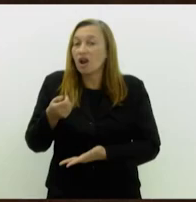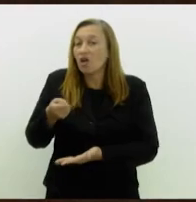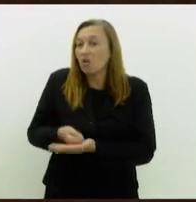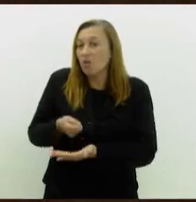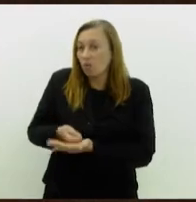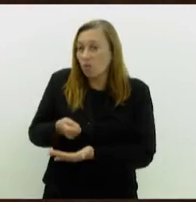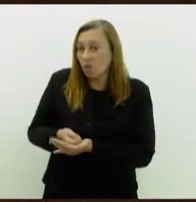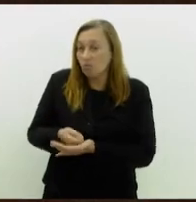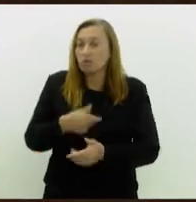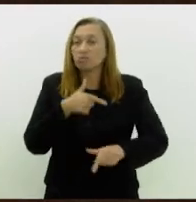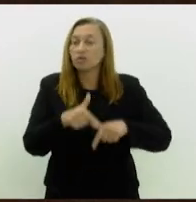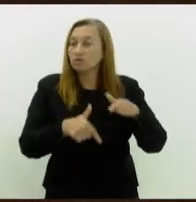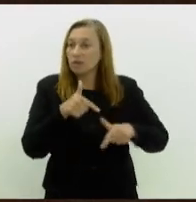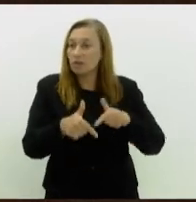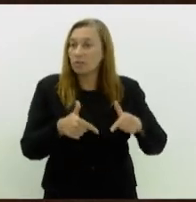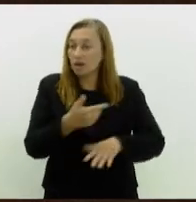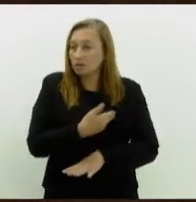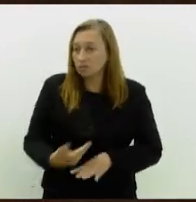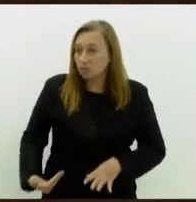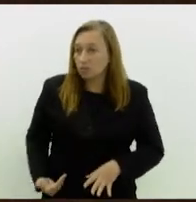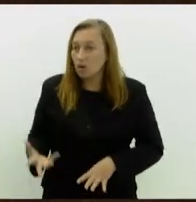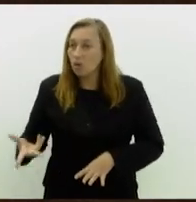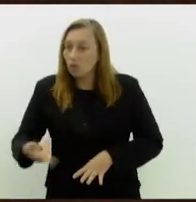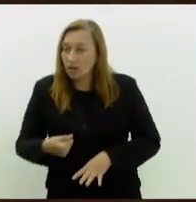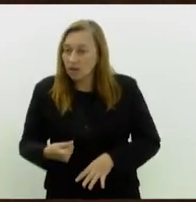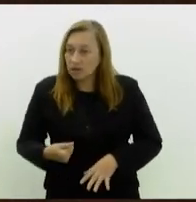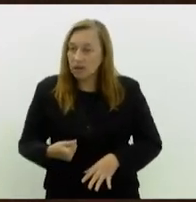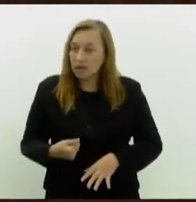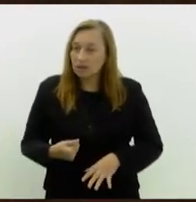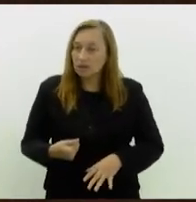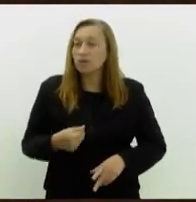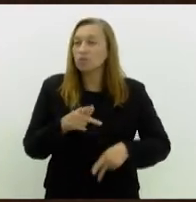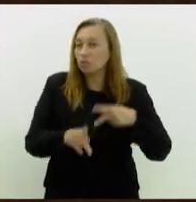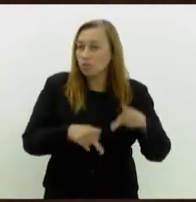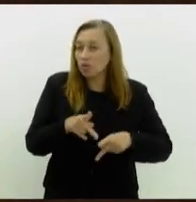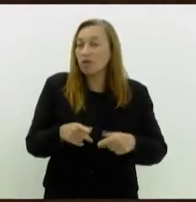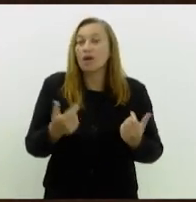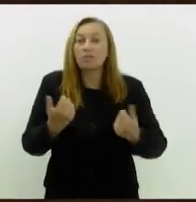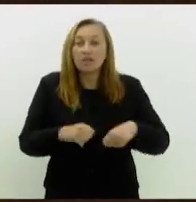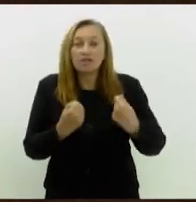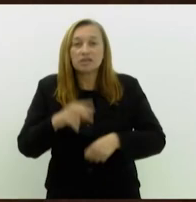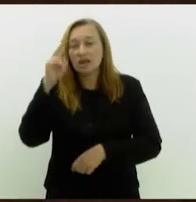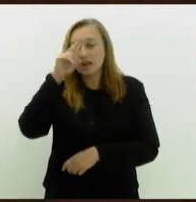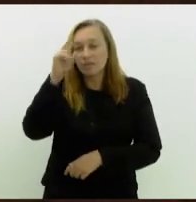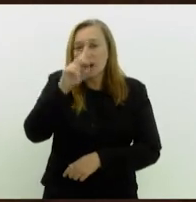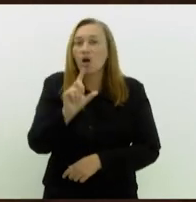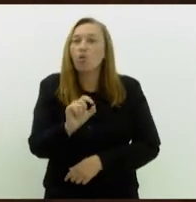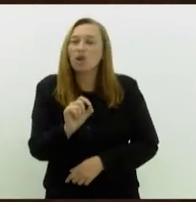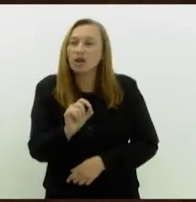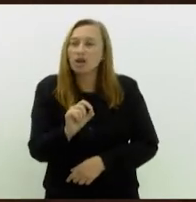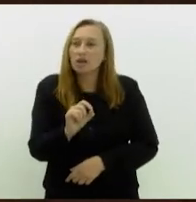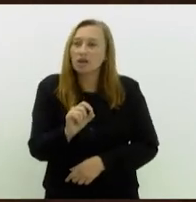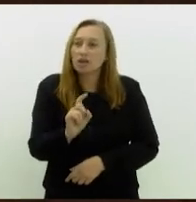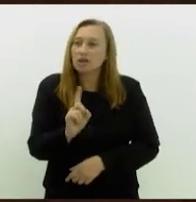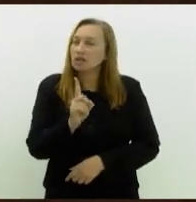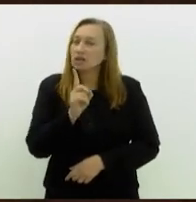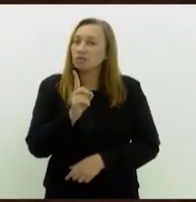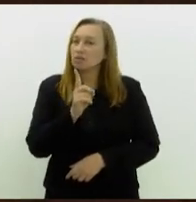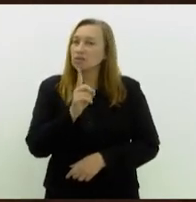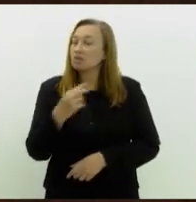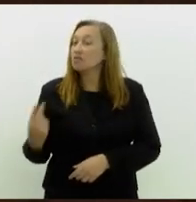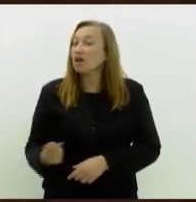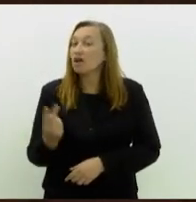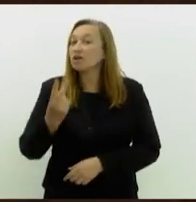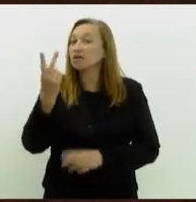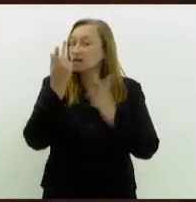que Garanta a qualidade desses serviços para nossa população a gente precisa lembrar que eles não estão sendo reconhecidos na